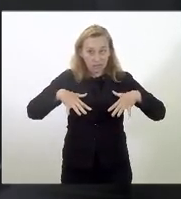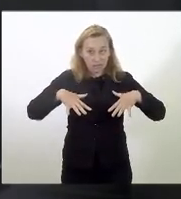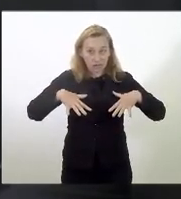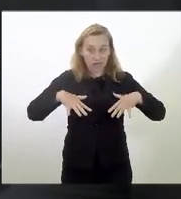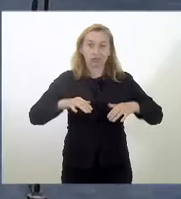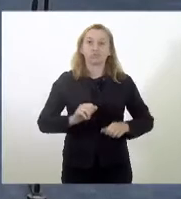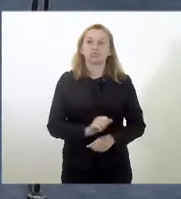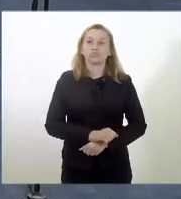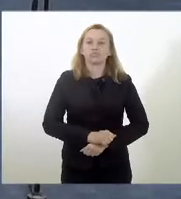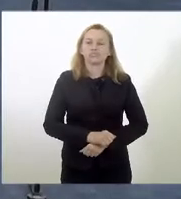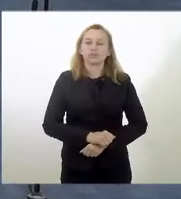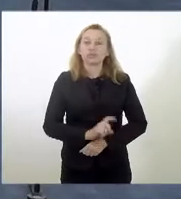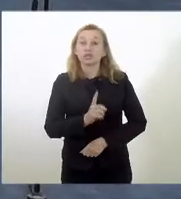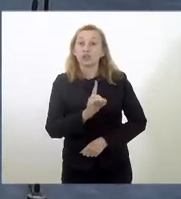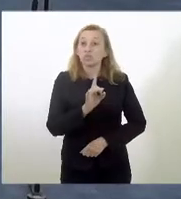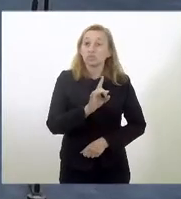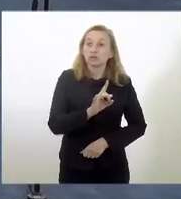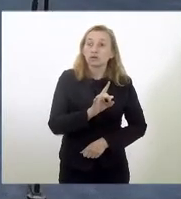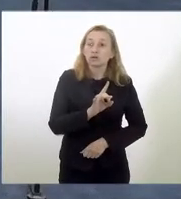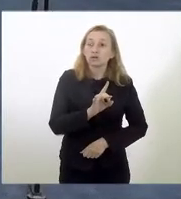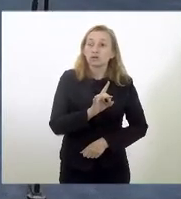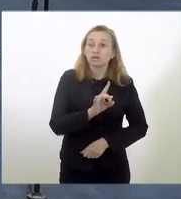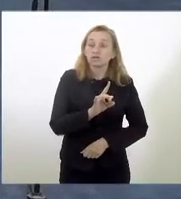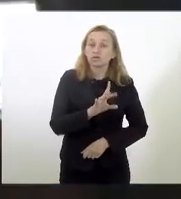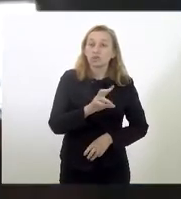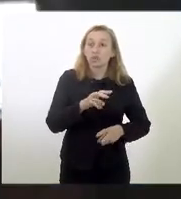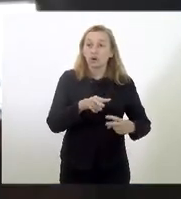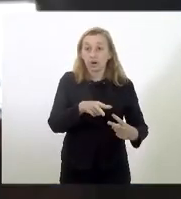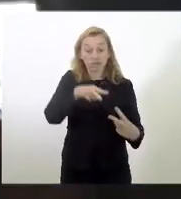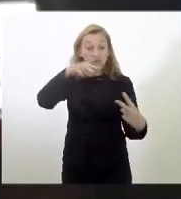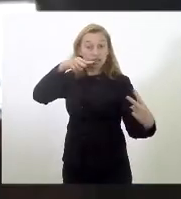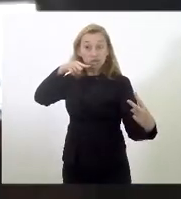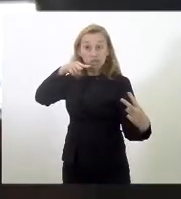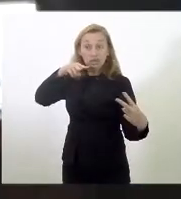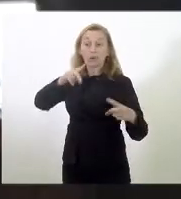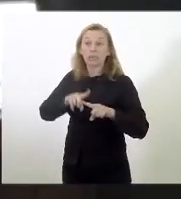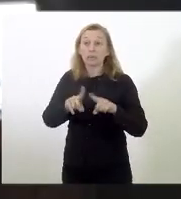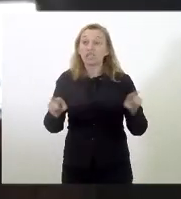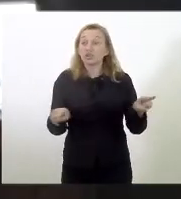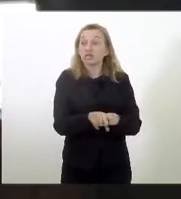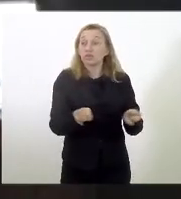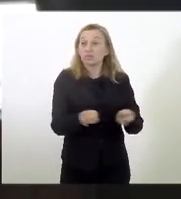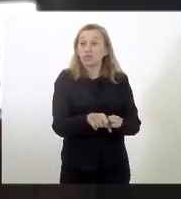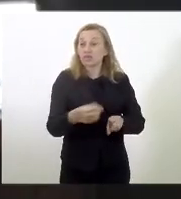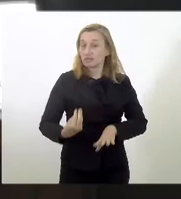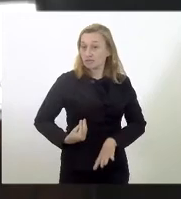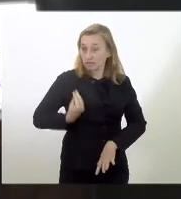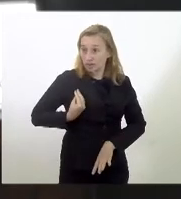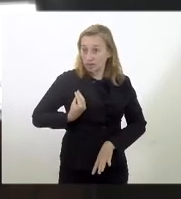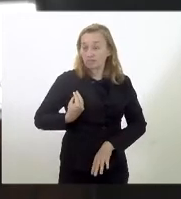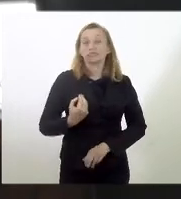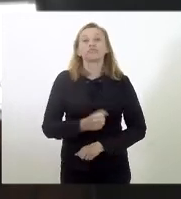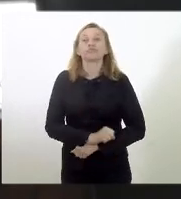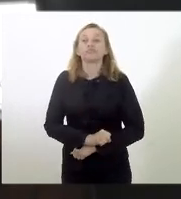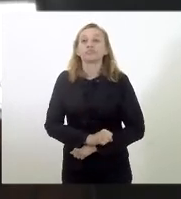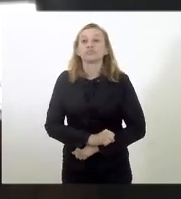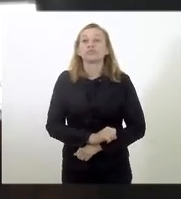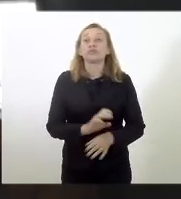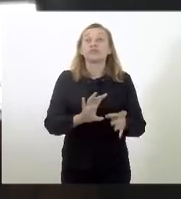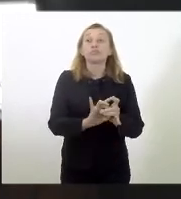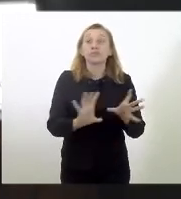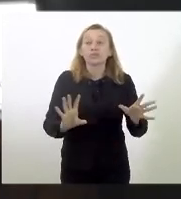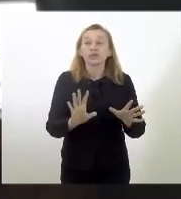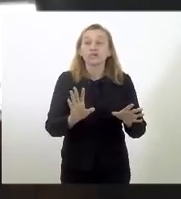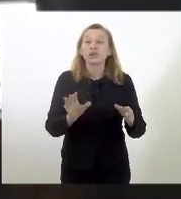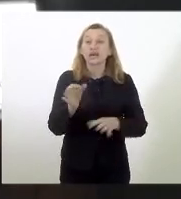híbrida, não apenas na modalidade à distância, que se mantém, mas também na modalidade presencial, permitindo,